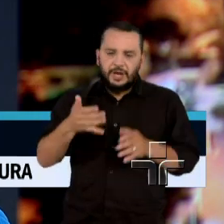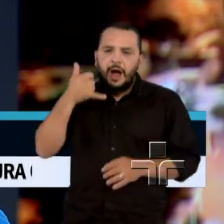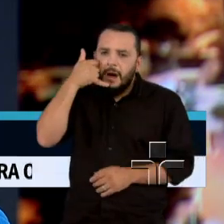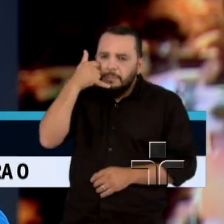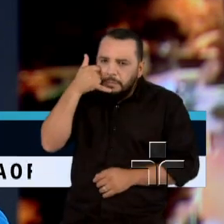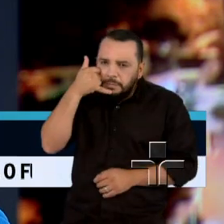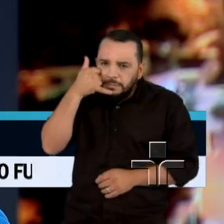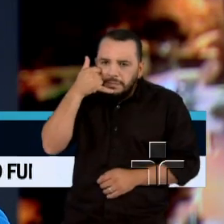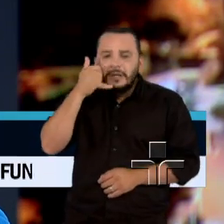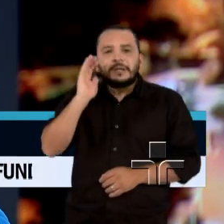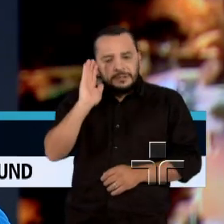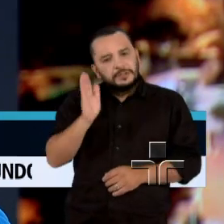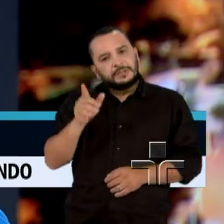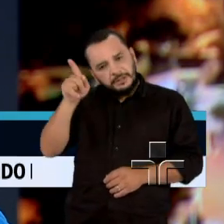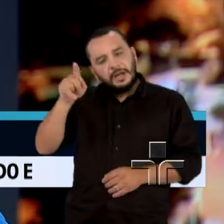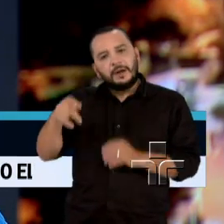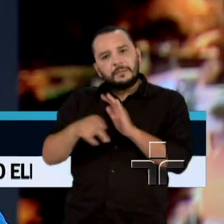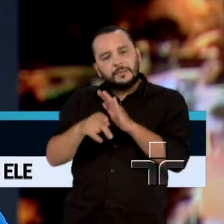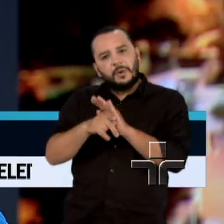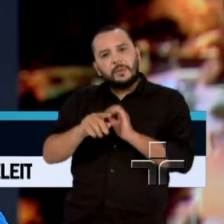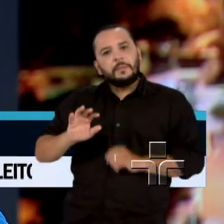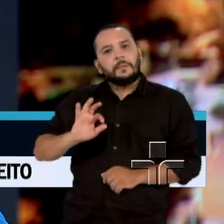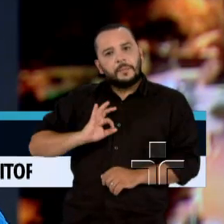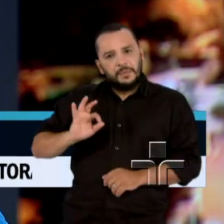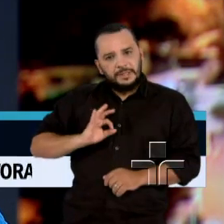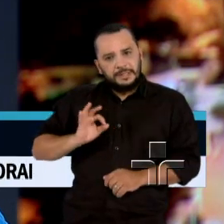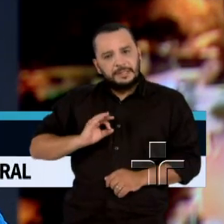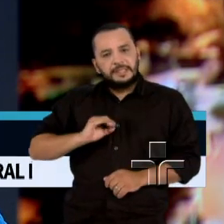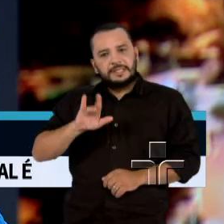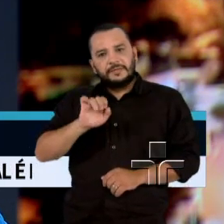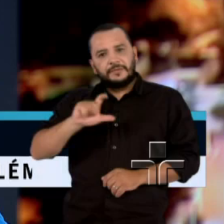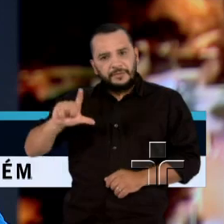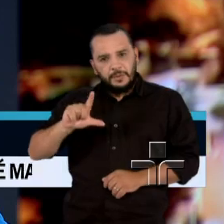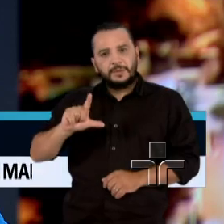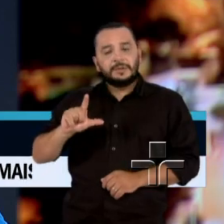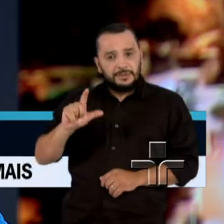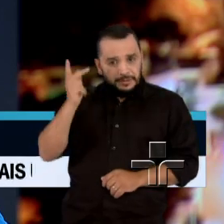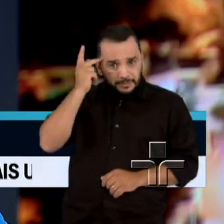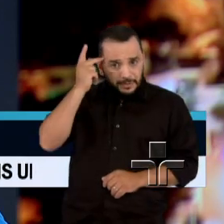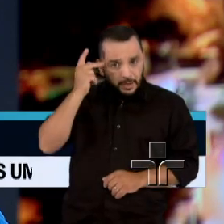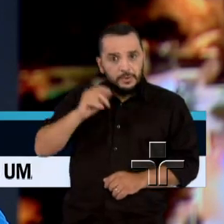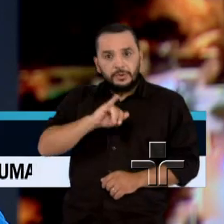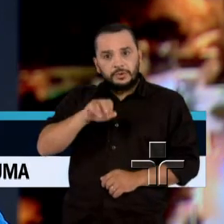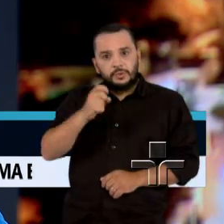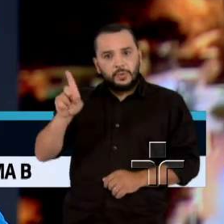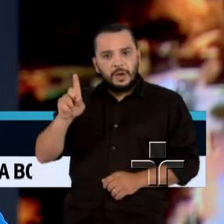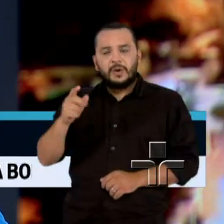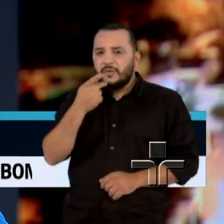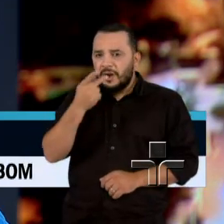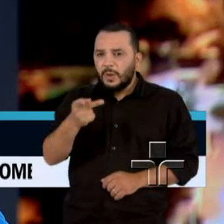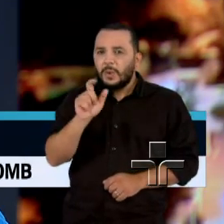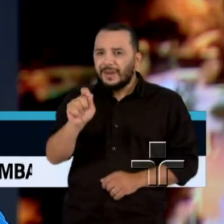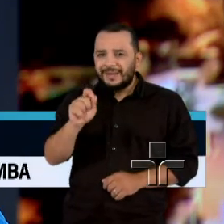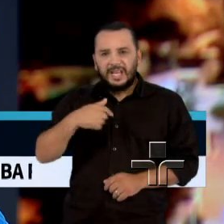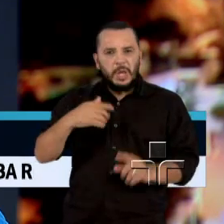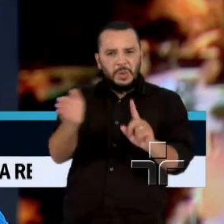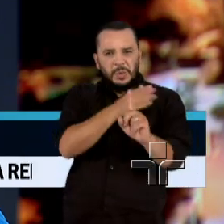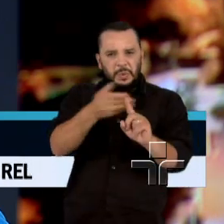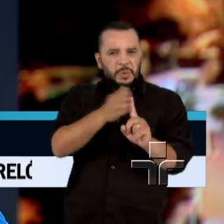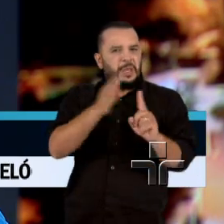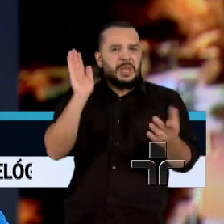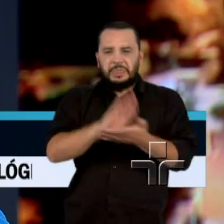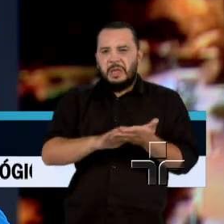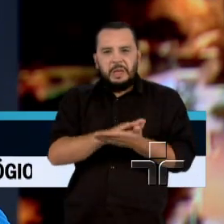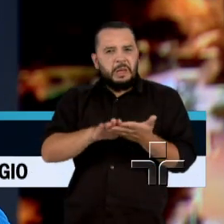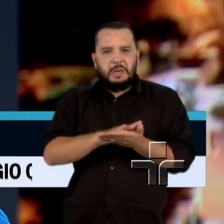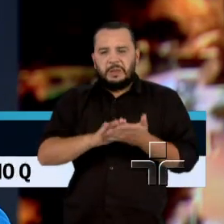de reportagem na sede da Corregedoria Geral da Polícia Civil do Estado de São Paulo. João Lopes Filho negou qualquer tipo de tortura cometida por